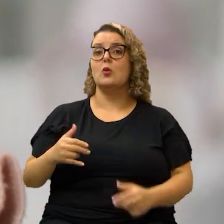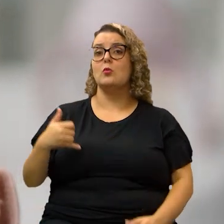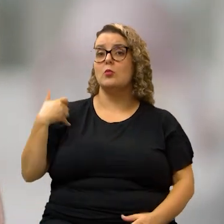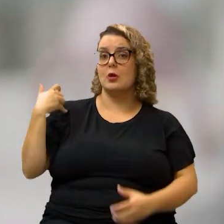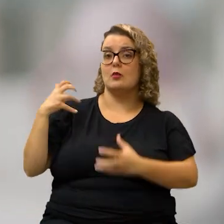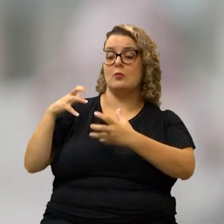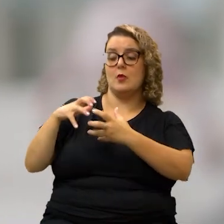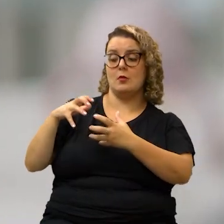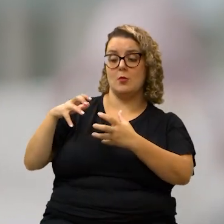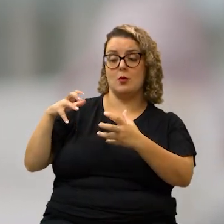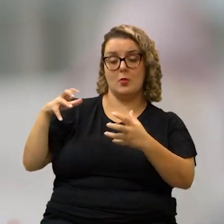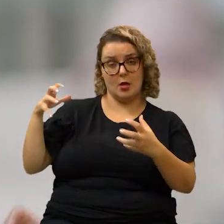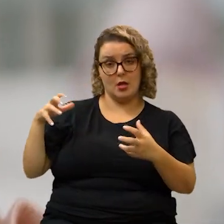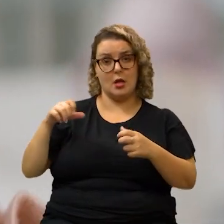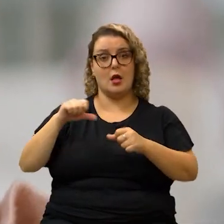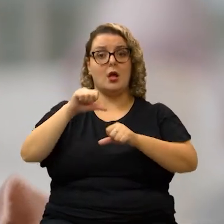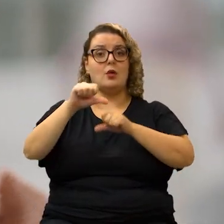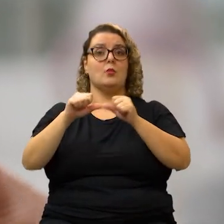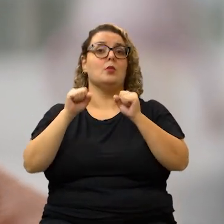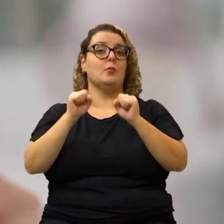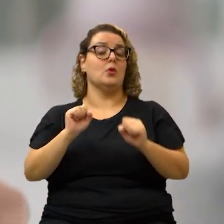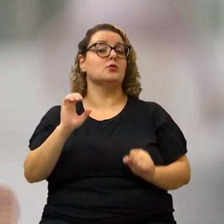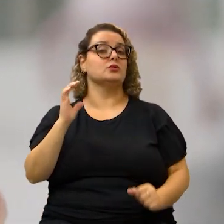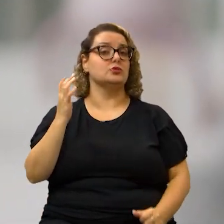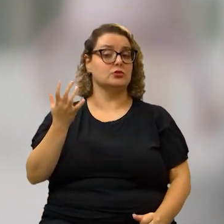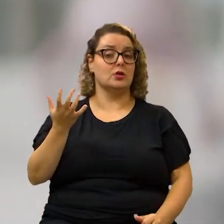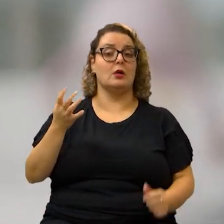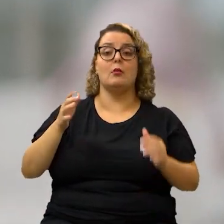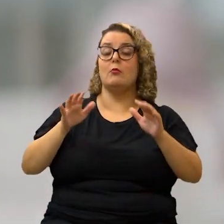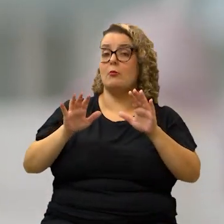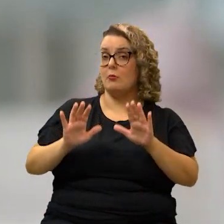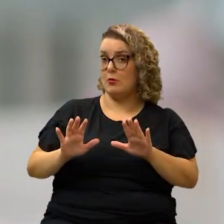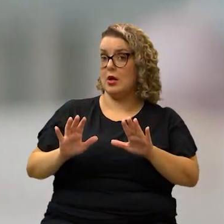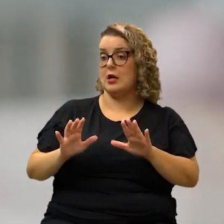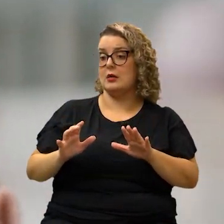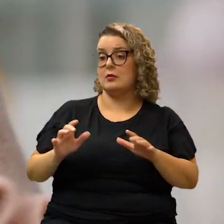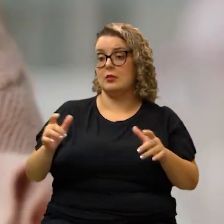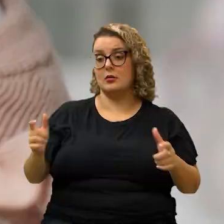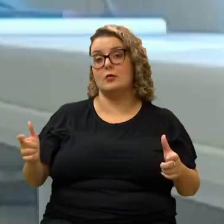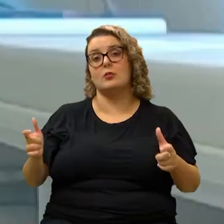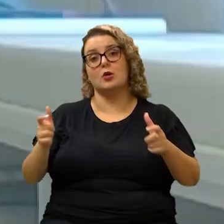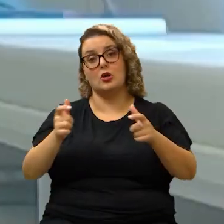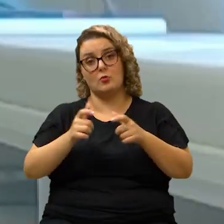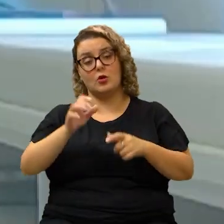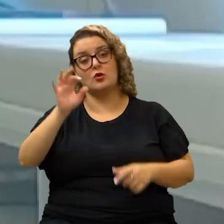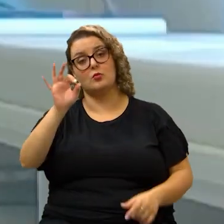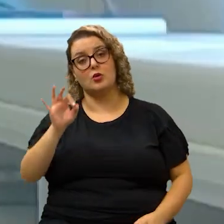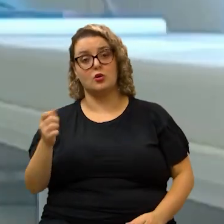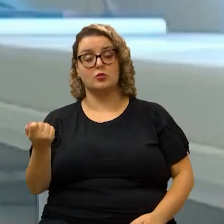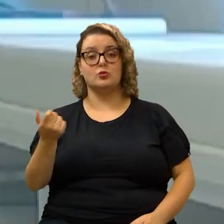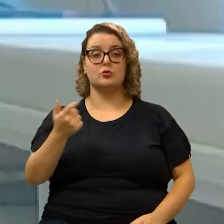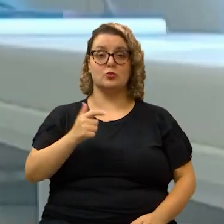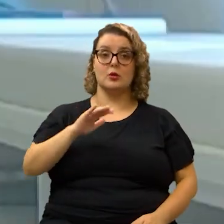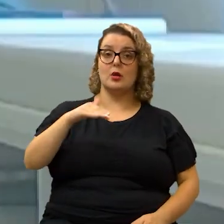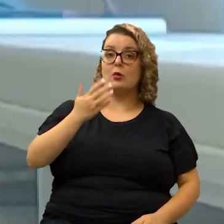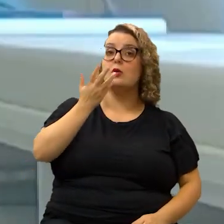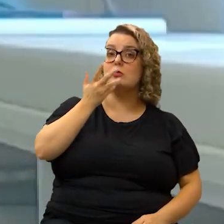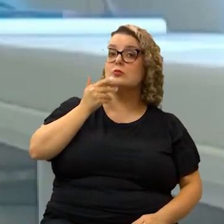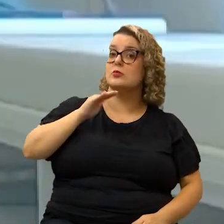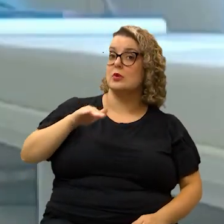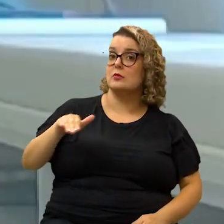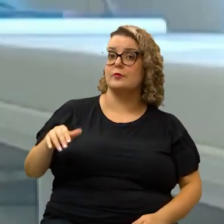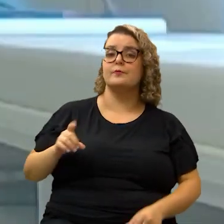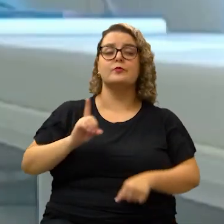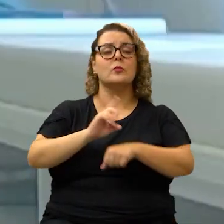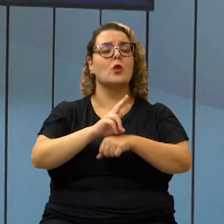vai envelhecendo, as mudanças podem ocorrer, mas são em menor proporção do que quando é na